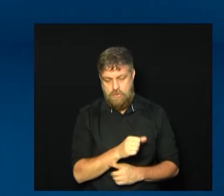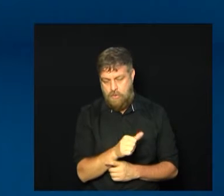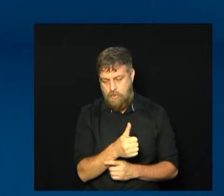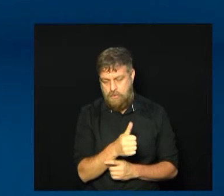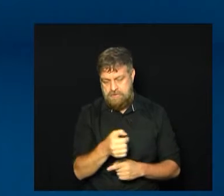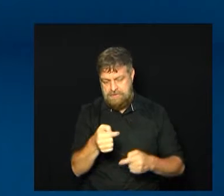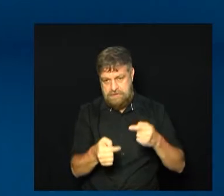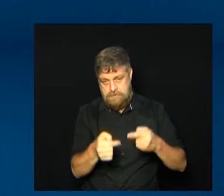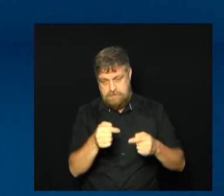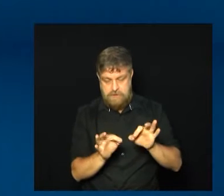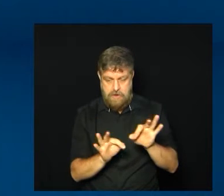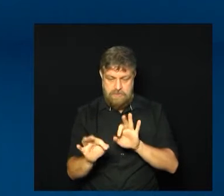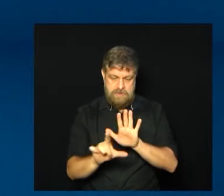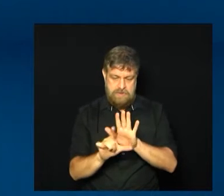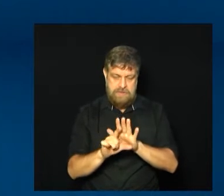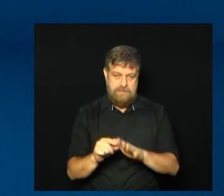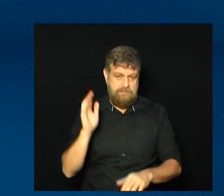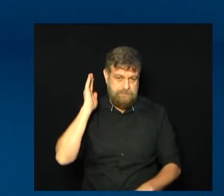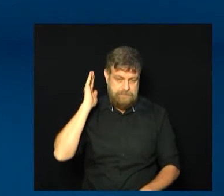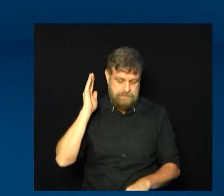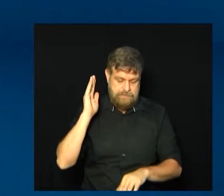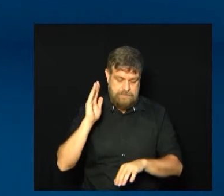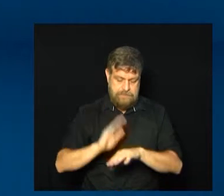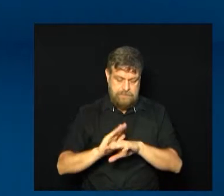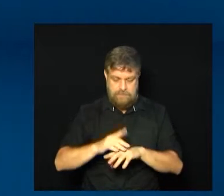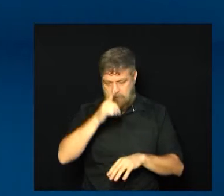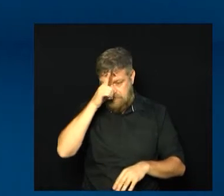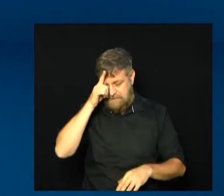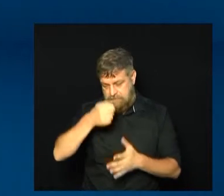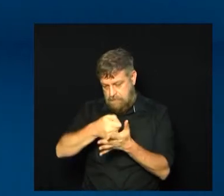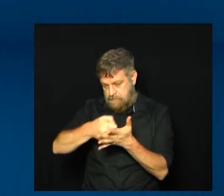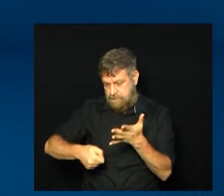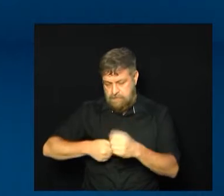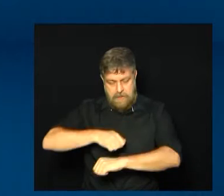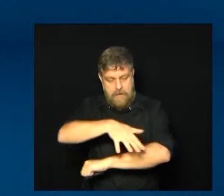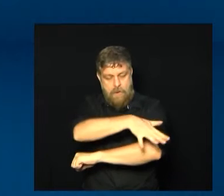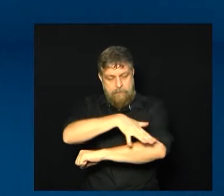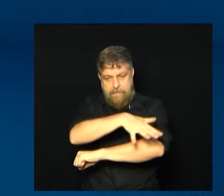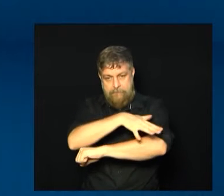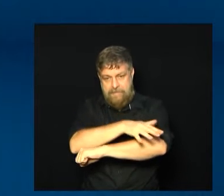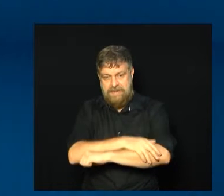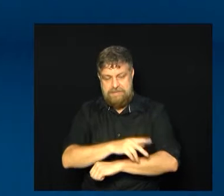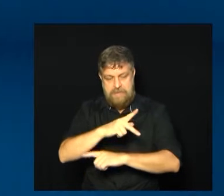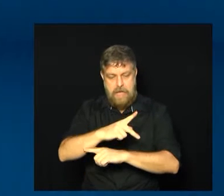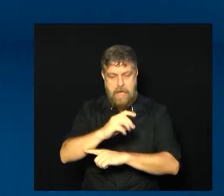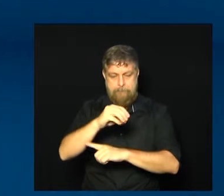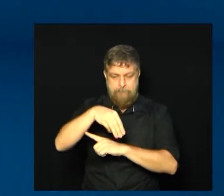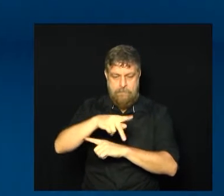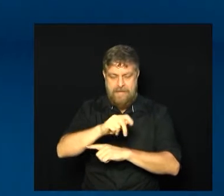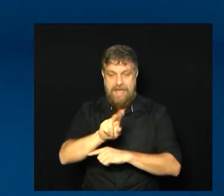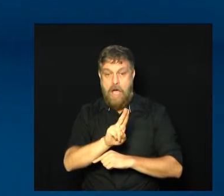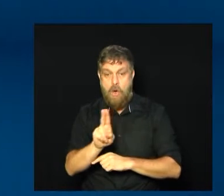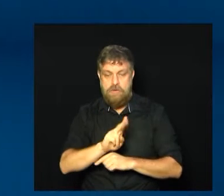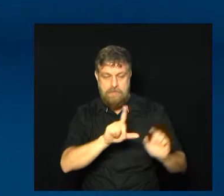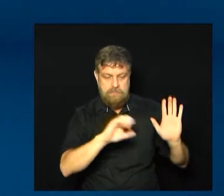de discussão do projeto de autoria do vereador Gustavo Peta, que denomina uma praça da Vila Pompeia como Elvira